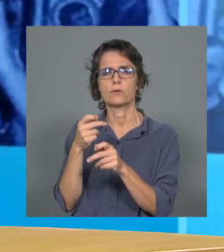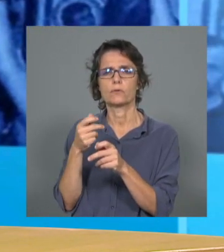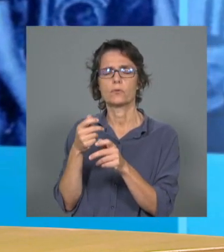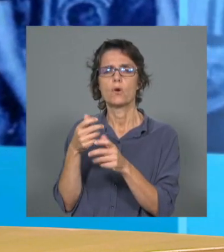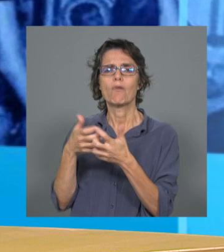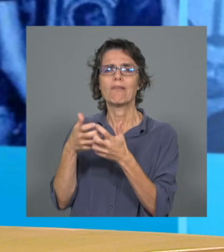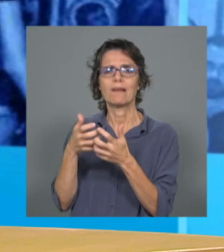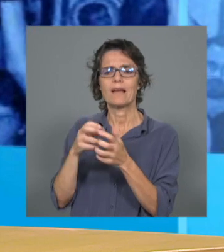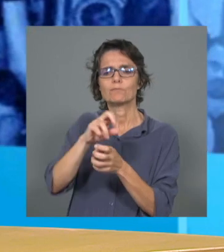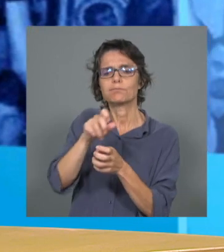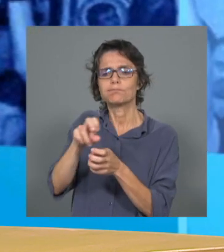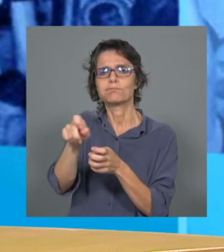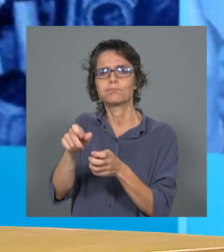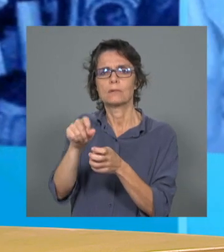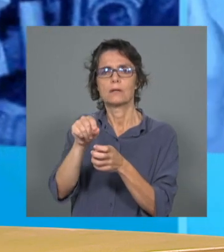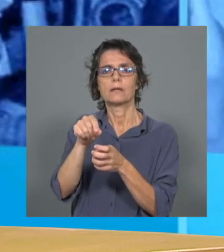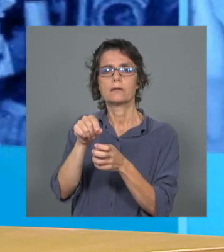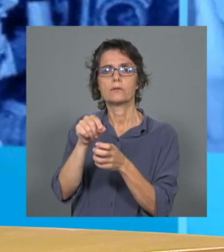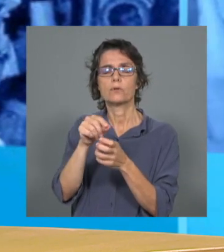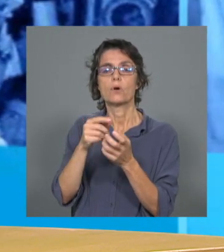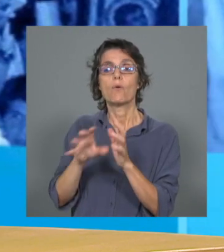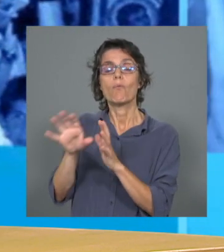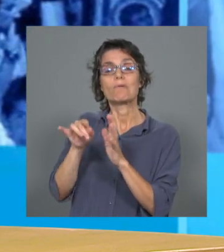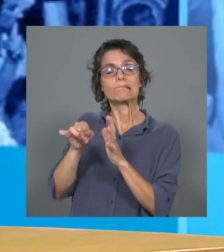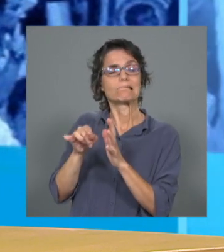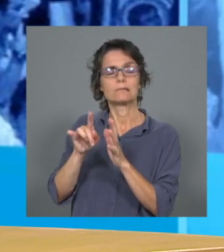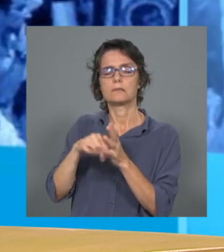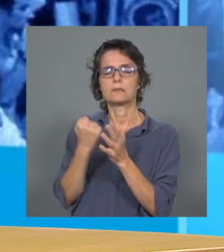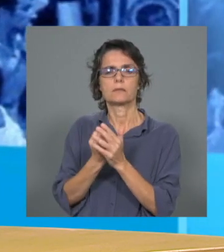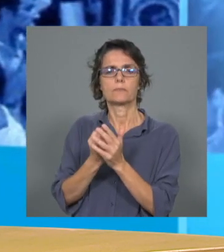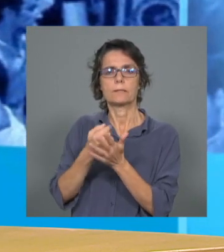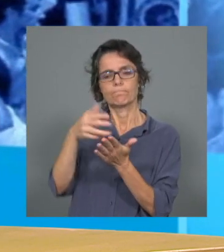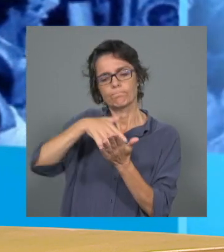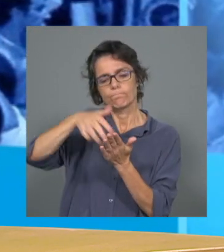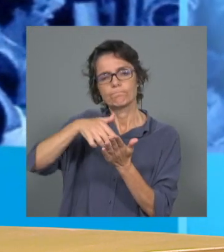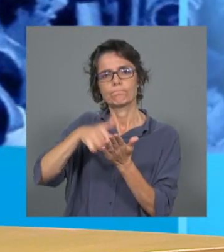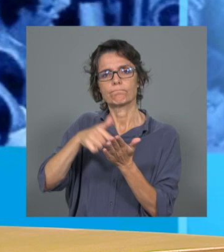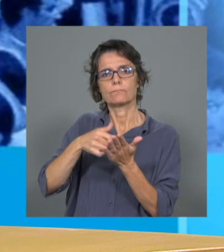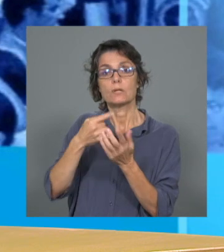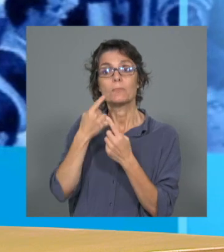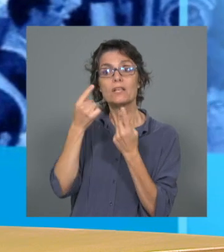bélicos mais localizados. A questão do leste esteve sempre muito presente, com necessidades de explicação. Há